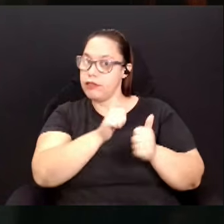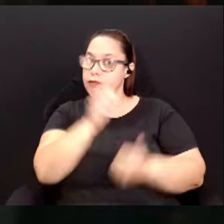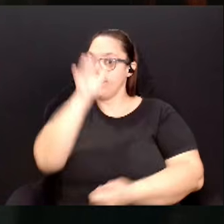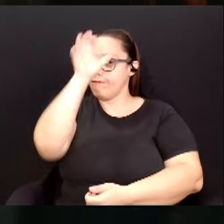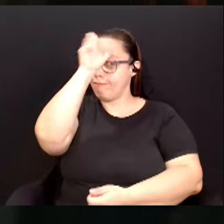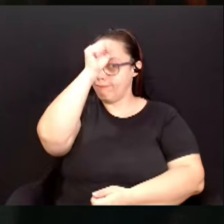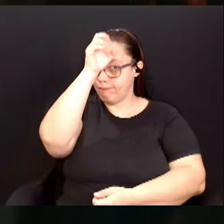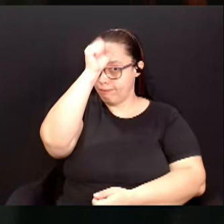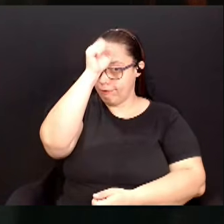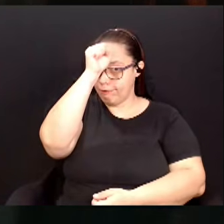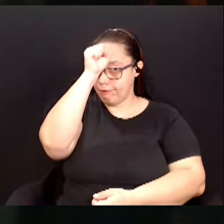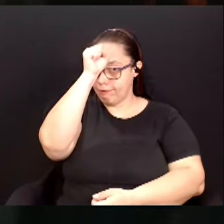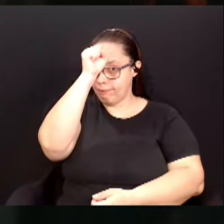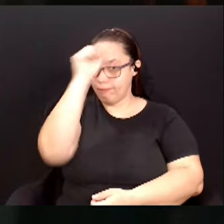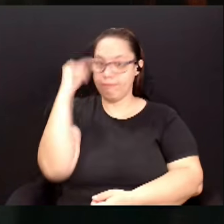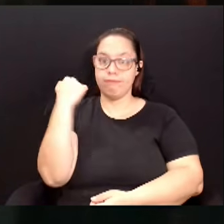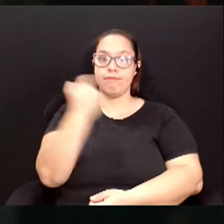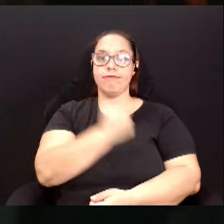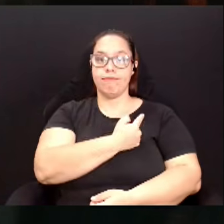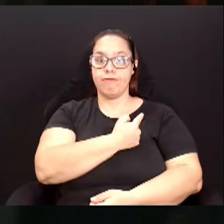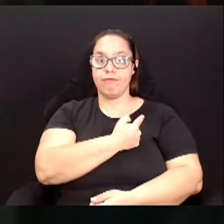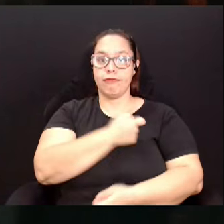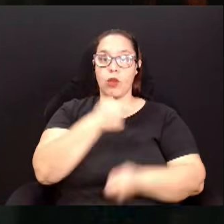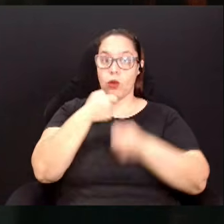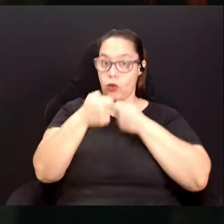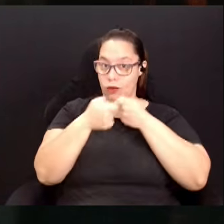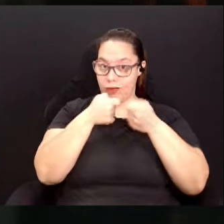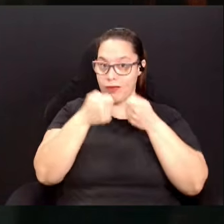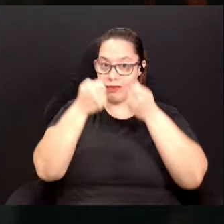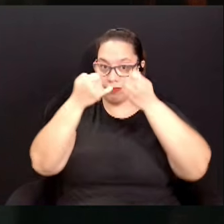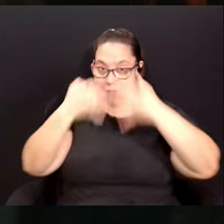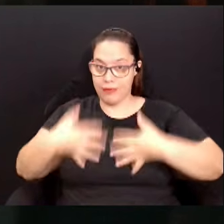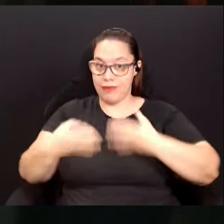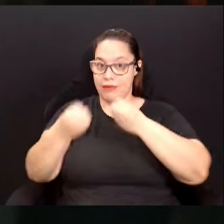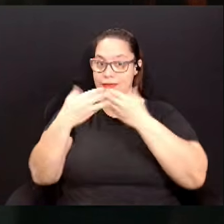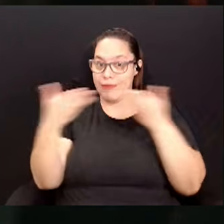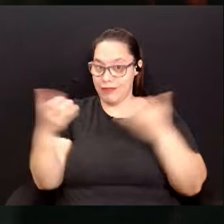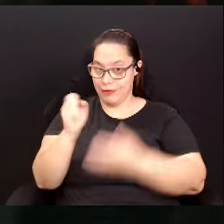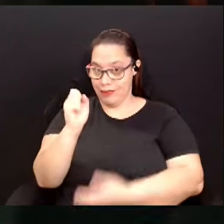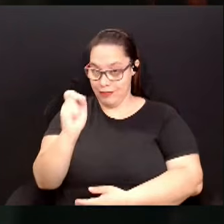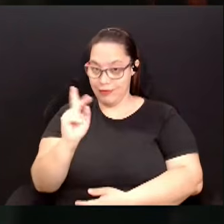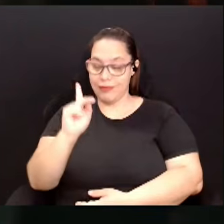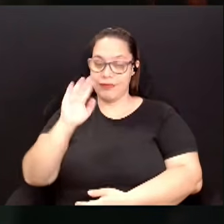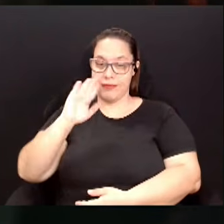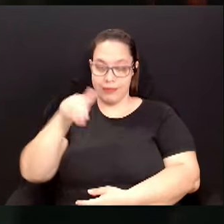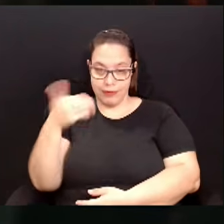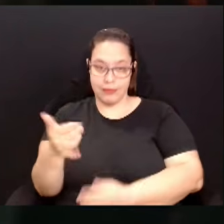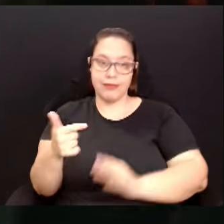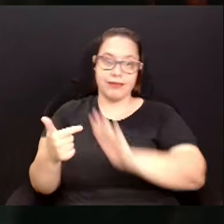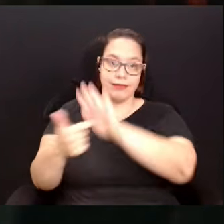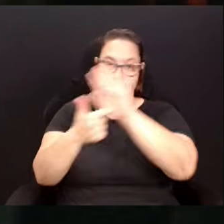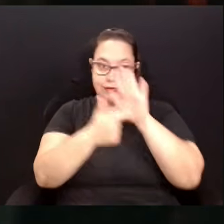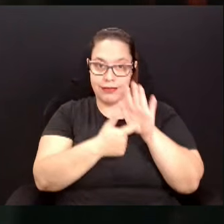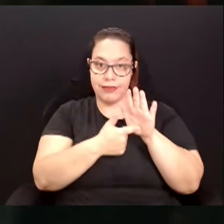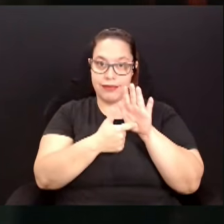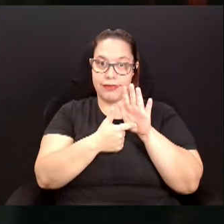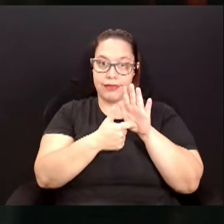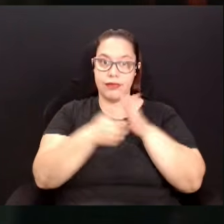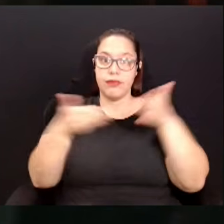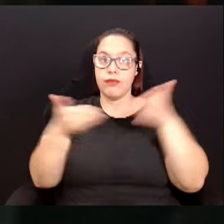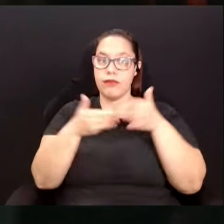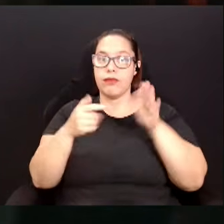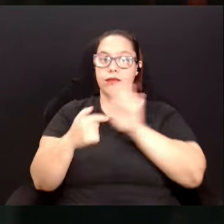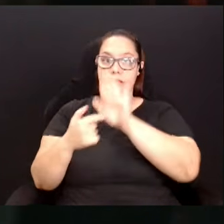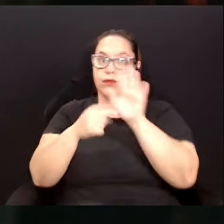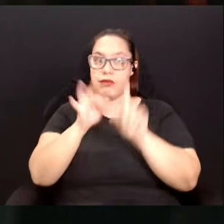as nossas entrevistadas vão nos ensinar hoje, tá bom? Daqui a pouquinho vamos apresentá-las. Agora a gente vai para a previsão do tempo